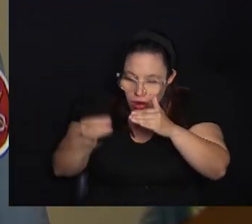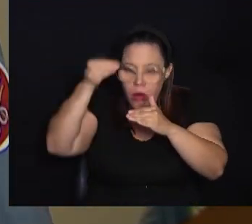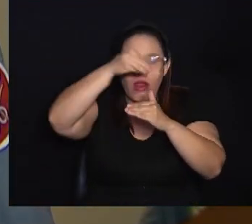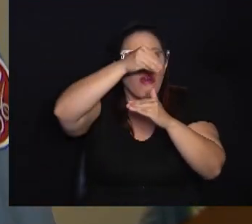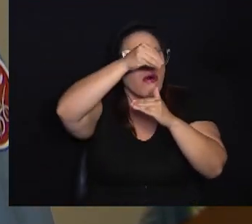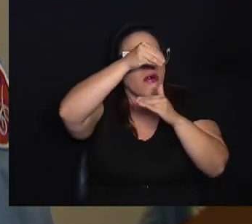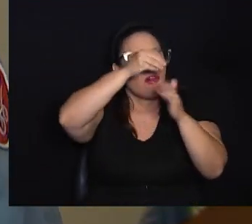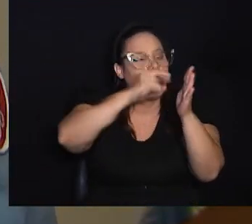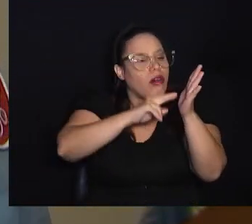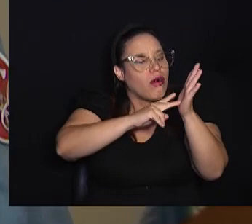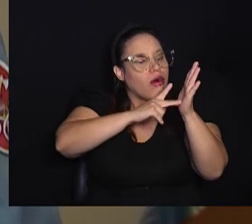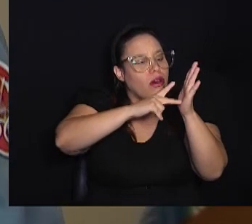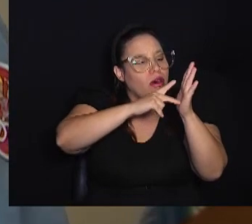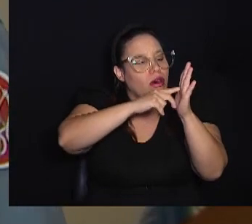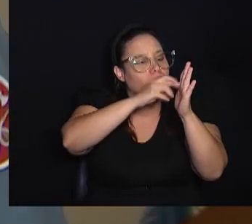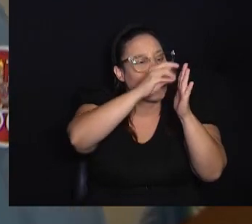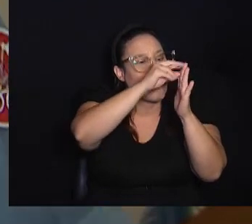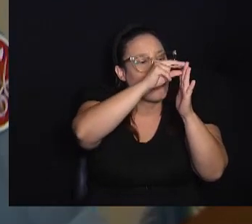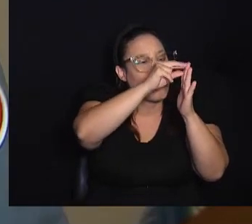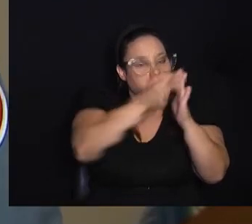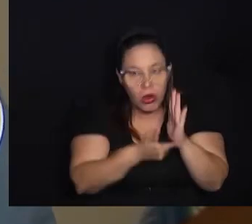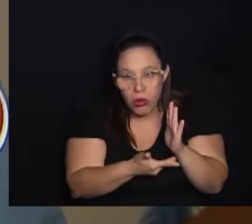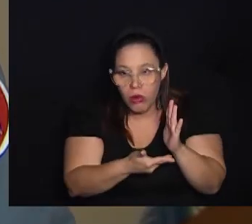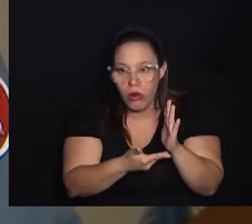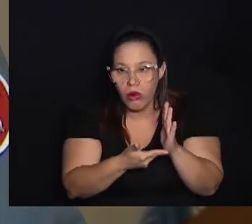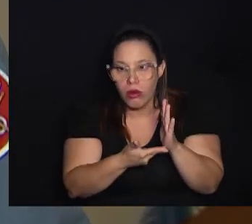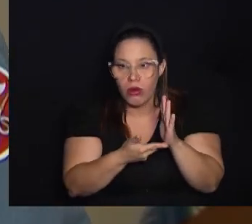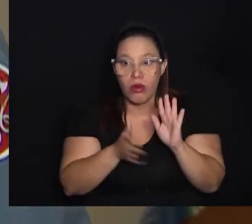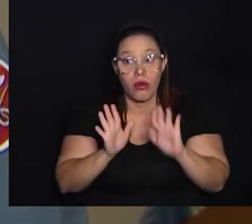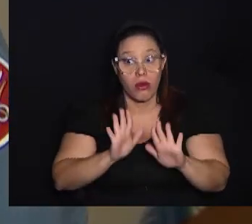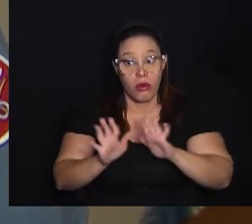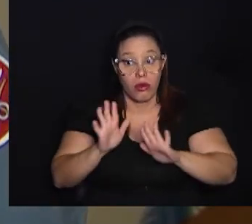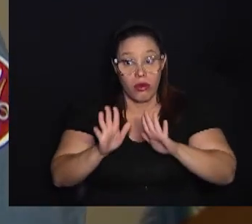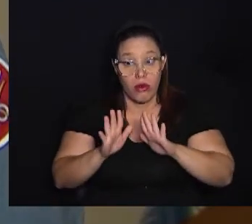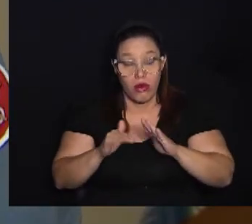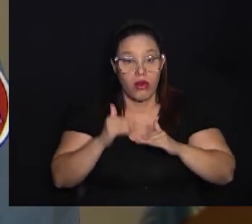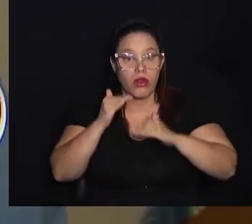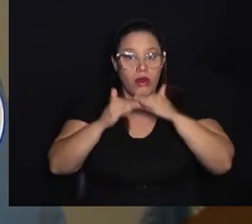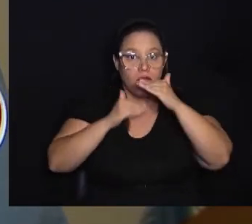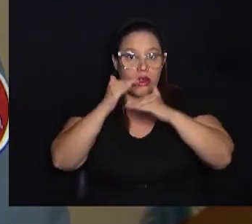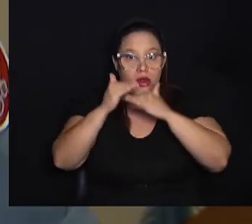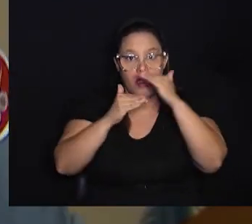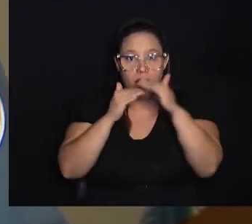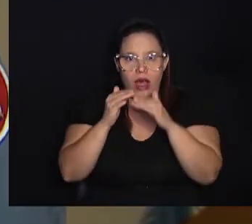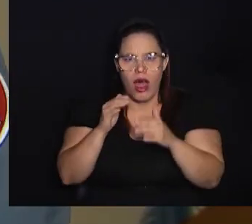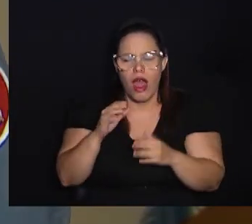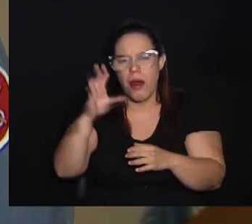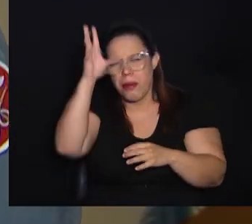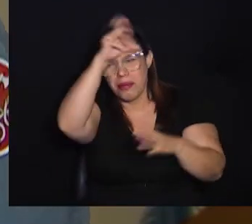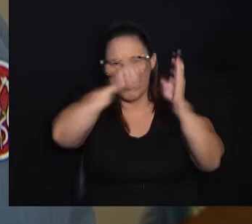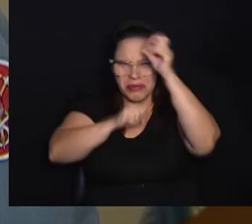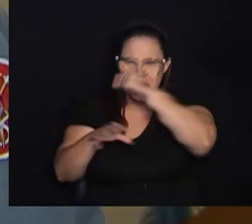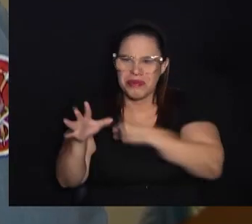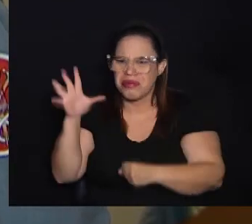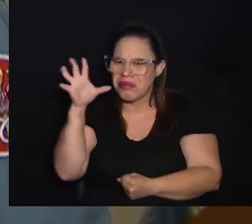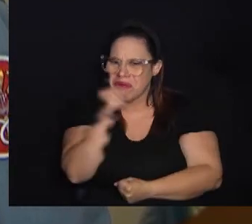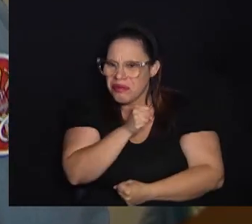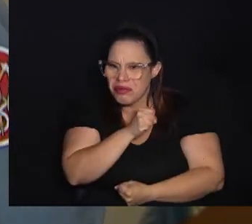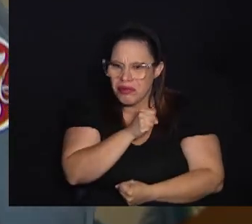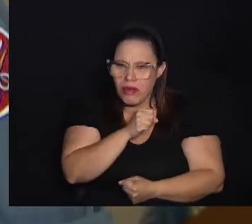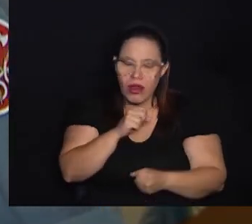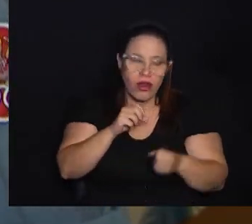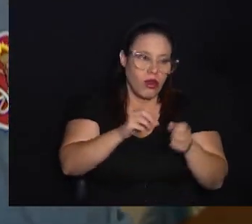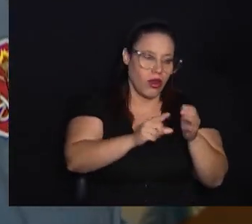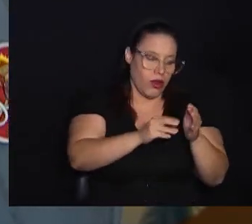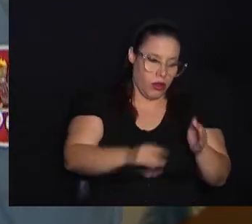ela gosta de... Principalmente quando ela está começando a se desenvolver, ela começa a aprender as coisas rapidamente, né? Então o objeto está